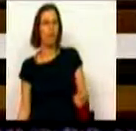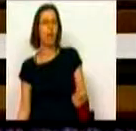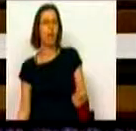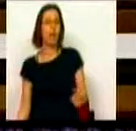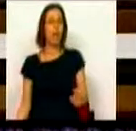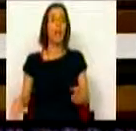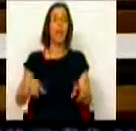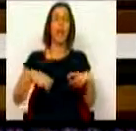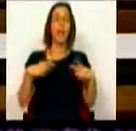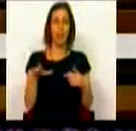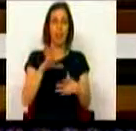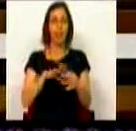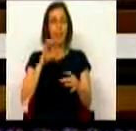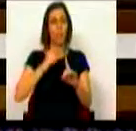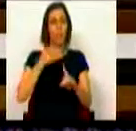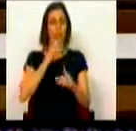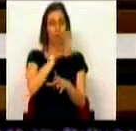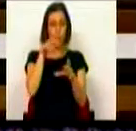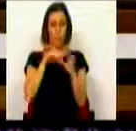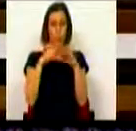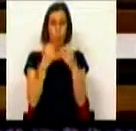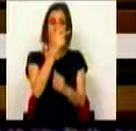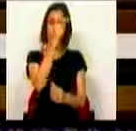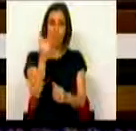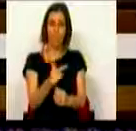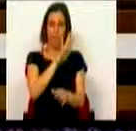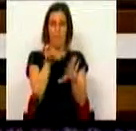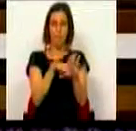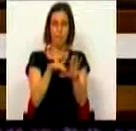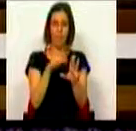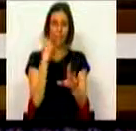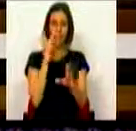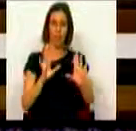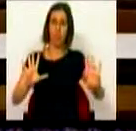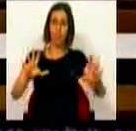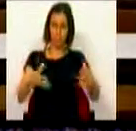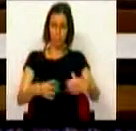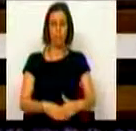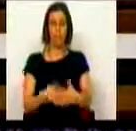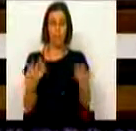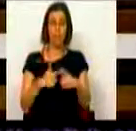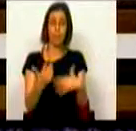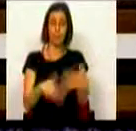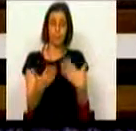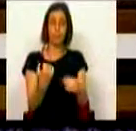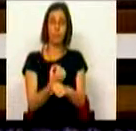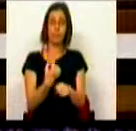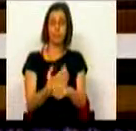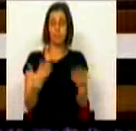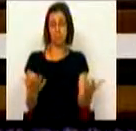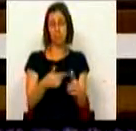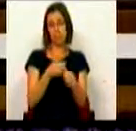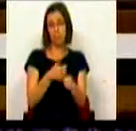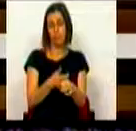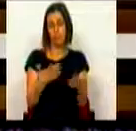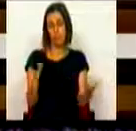E como dimensão fundamental de uma inclusão social plena e de participação na vida coletiva. A dinâmica do mercado de trabalho